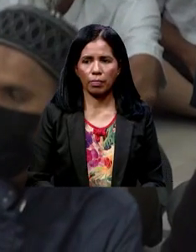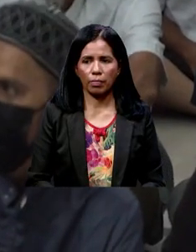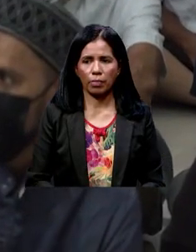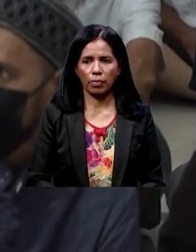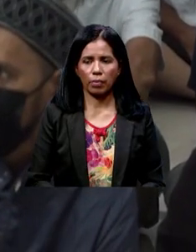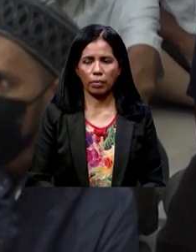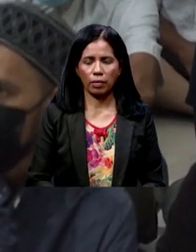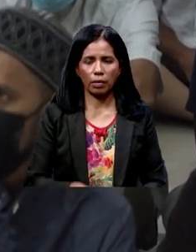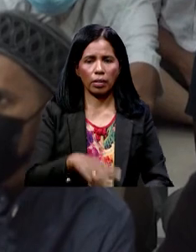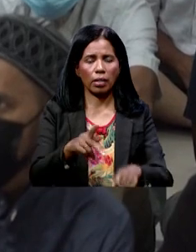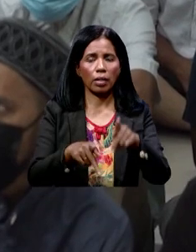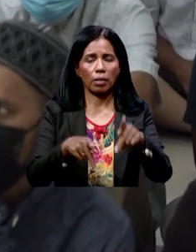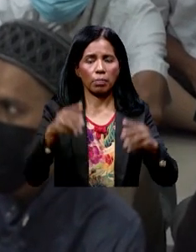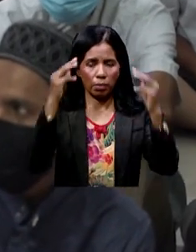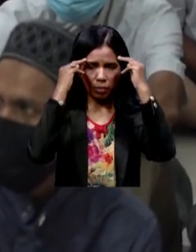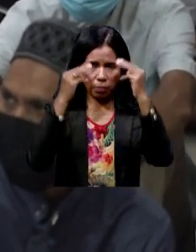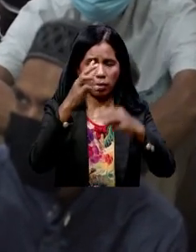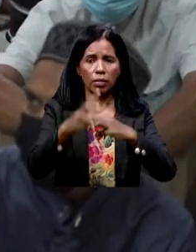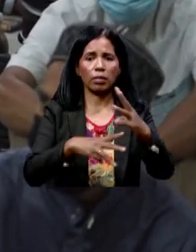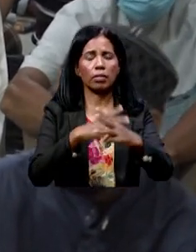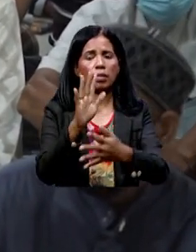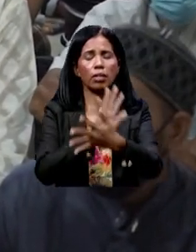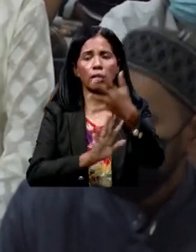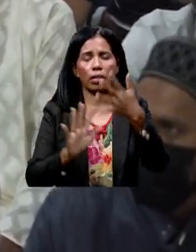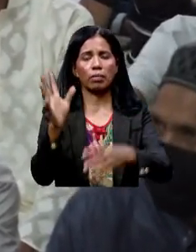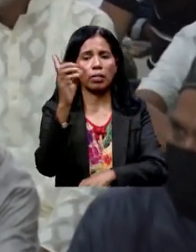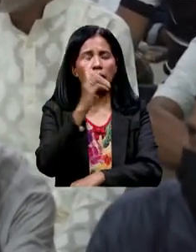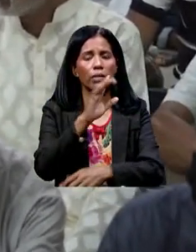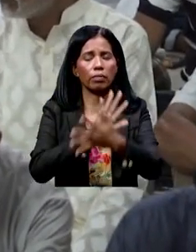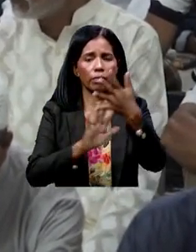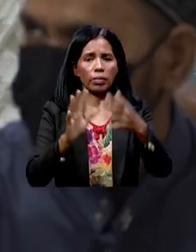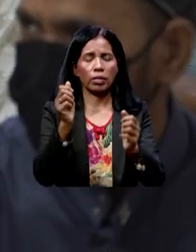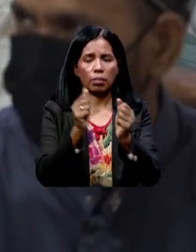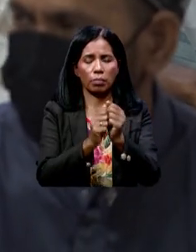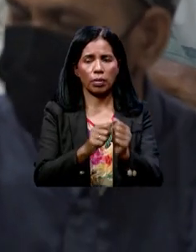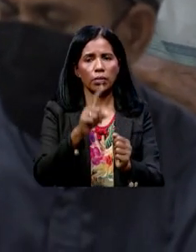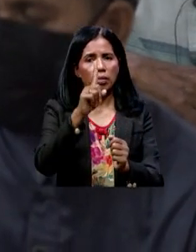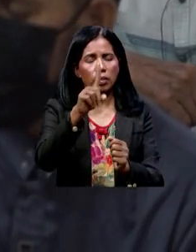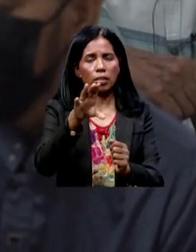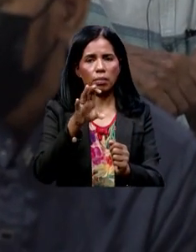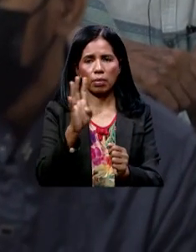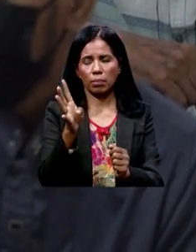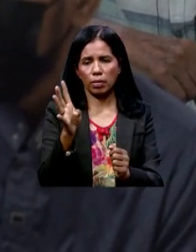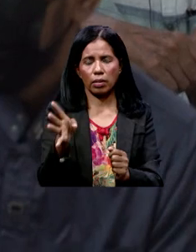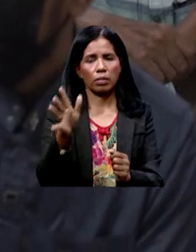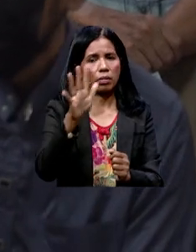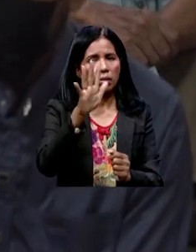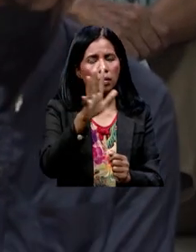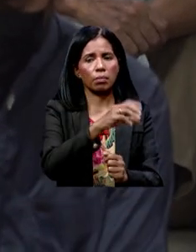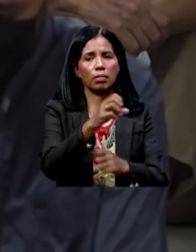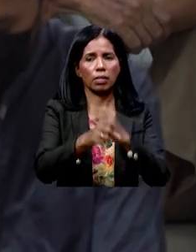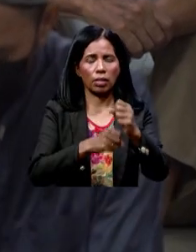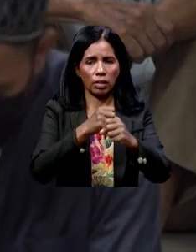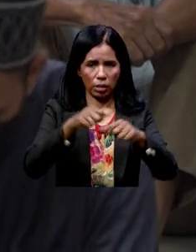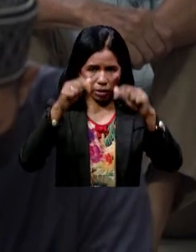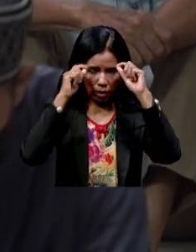Fiéis muçulmanos e mundo tomak celebra festa Idul Fitri badala reunida atus hat nulu resin lima Isria e a Timor